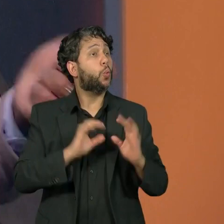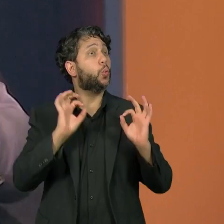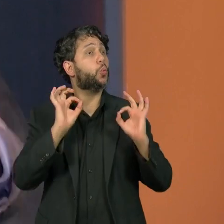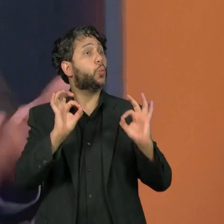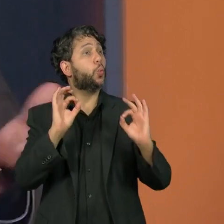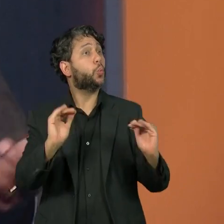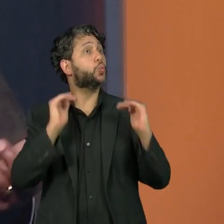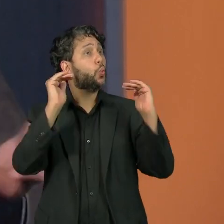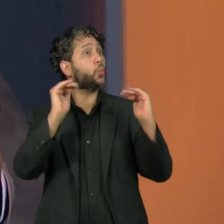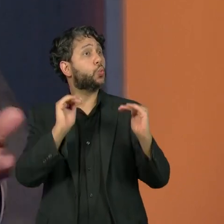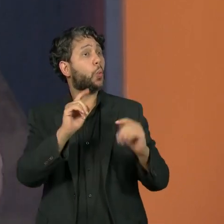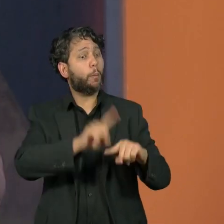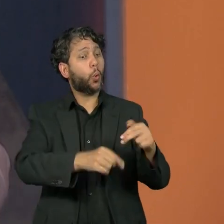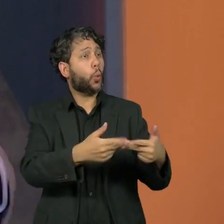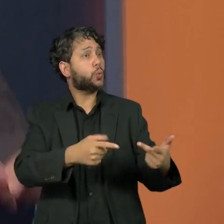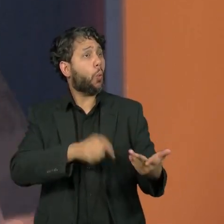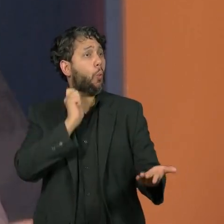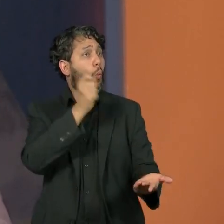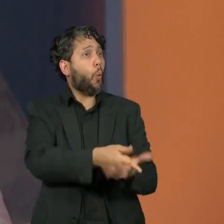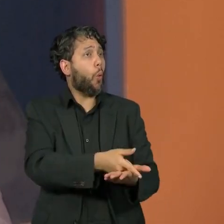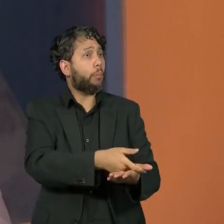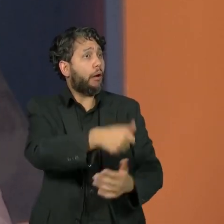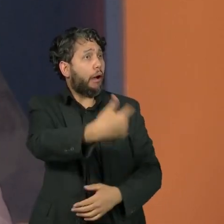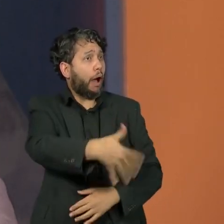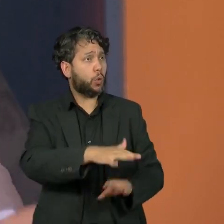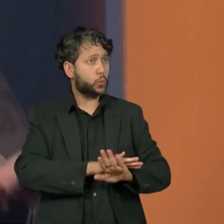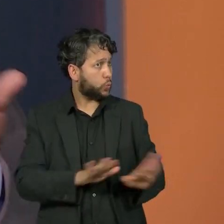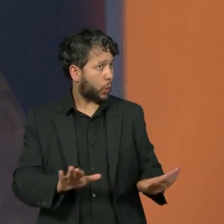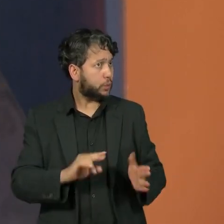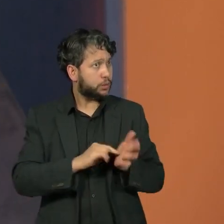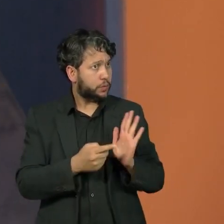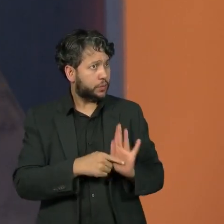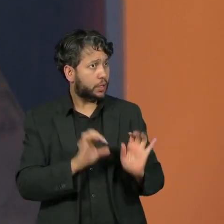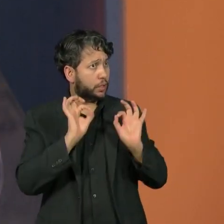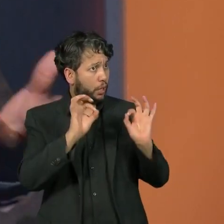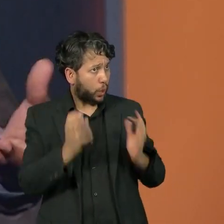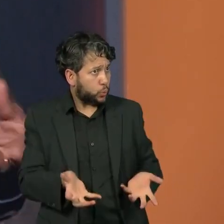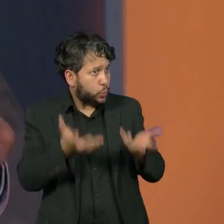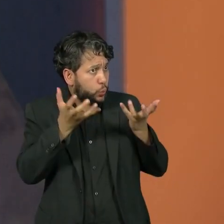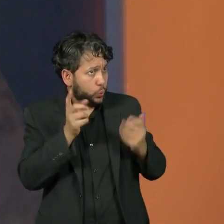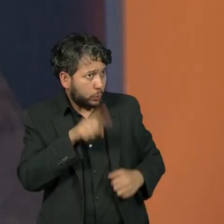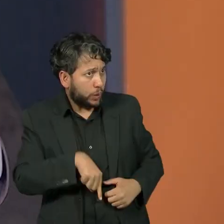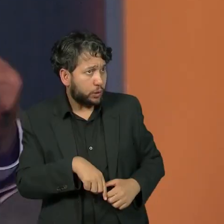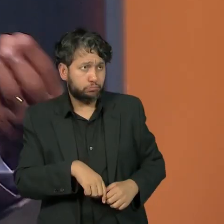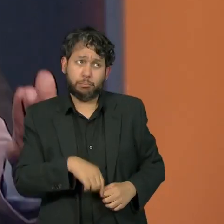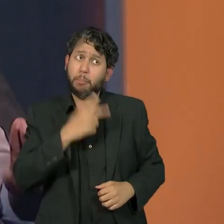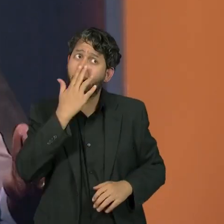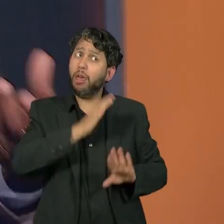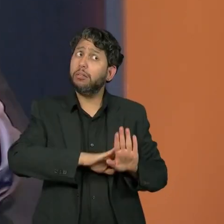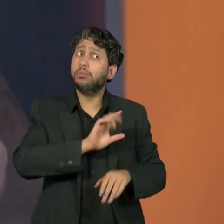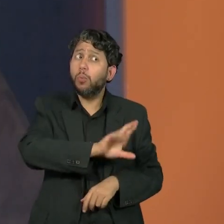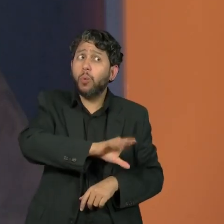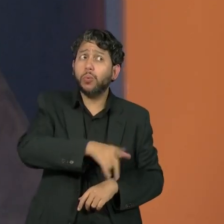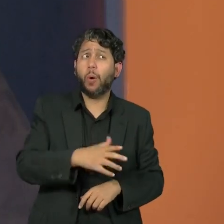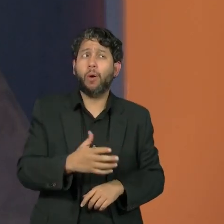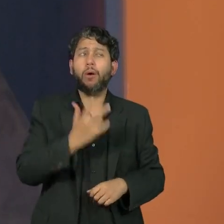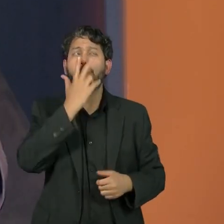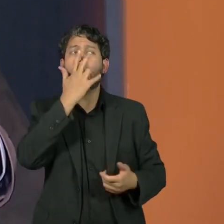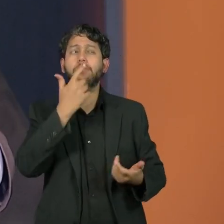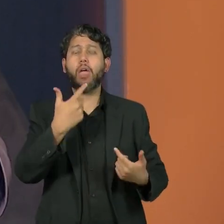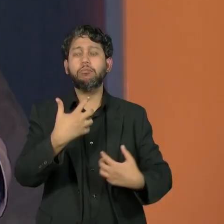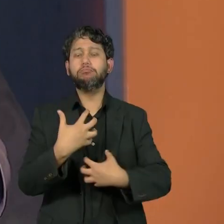só comprar um objeto de um valor muito alto. Me parece que não é só isso. Tem aí uma interação